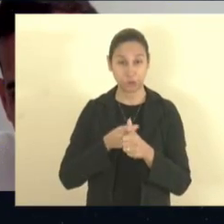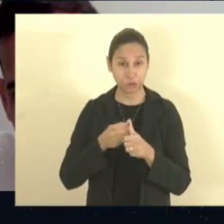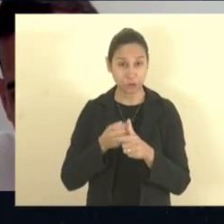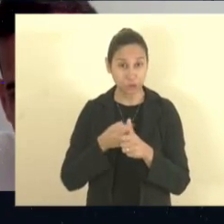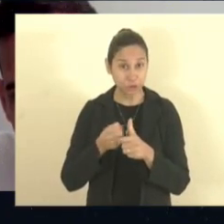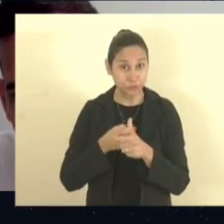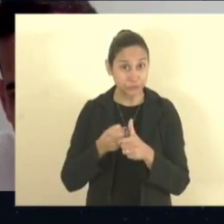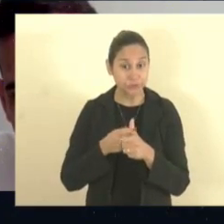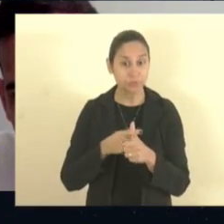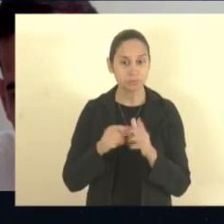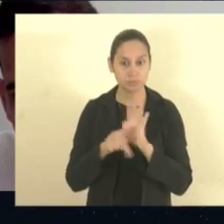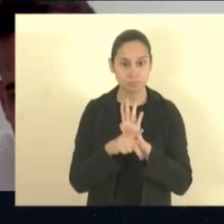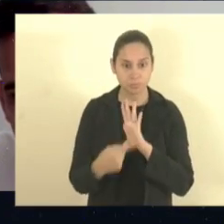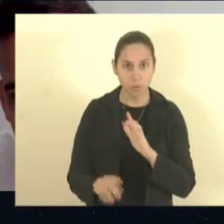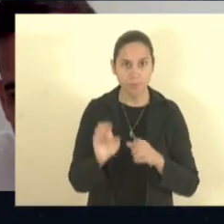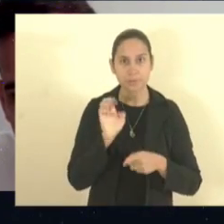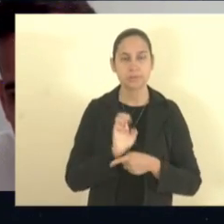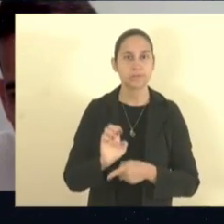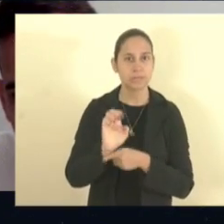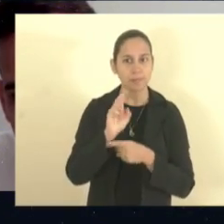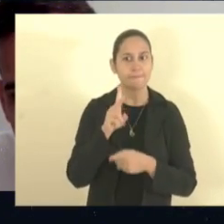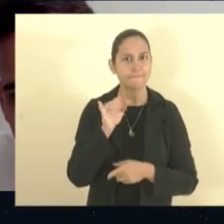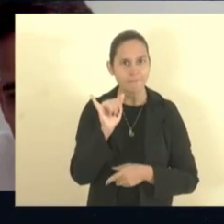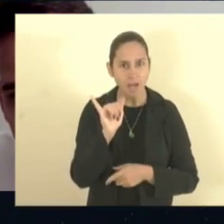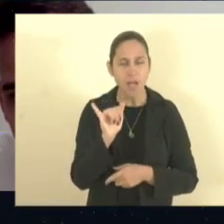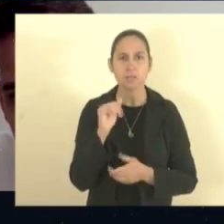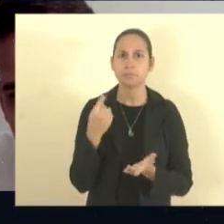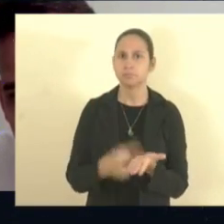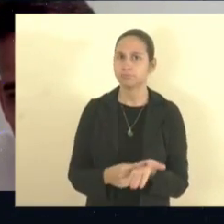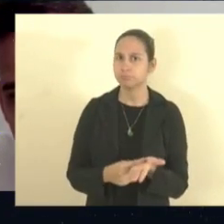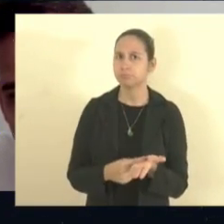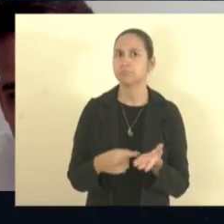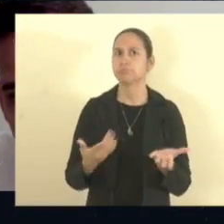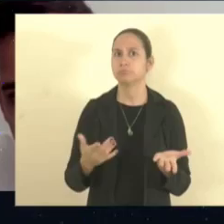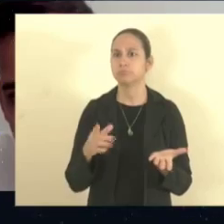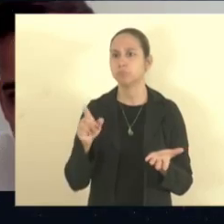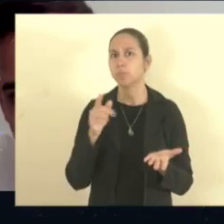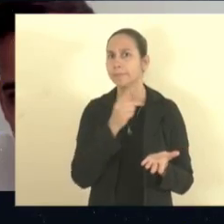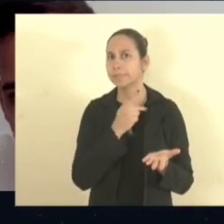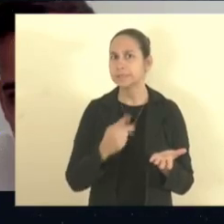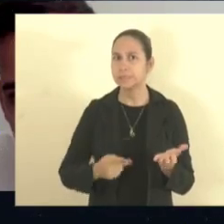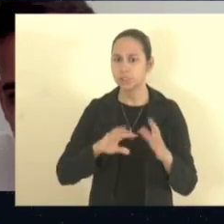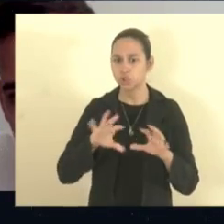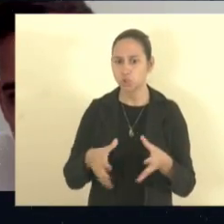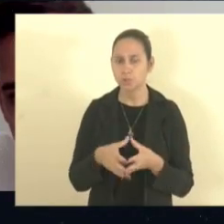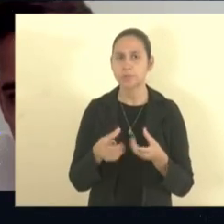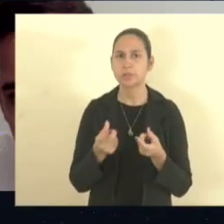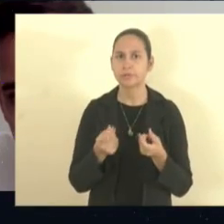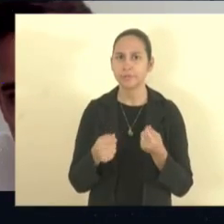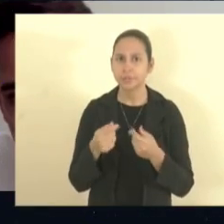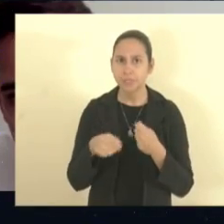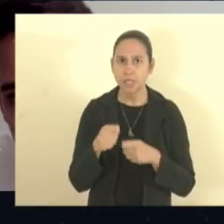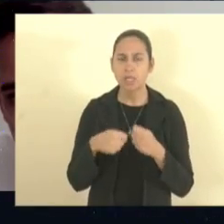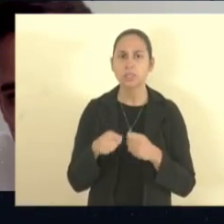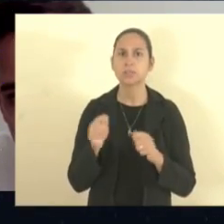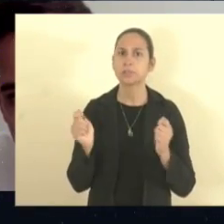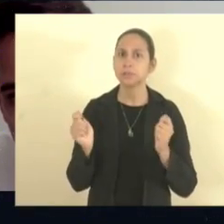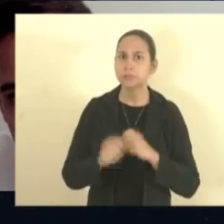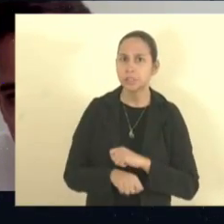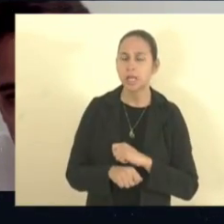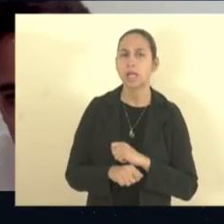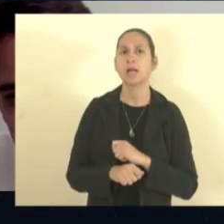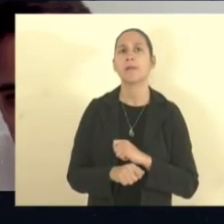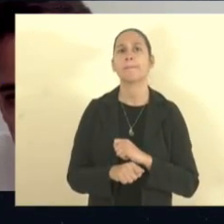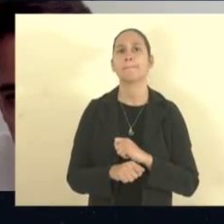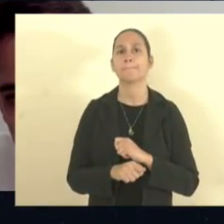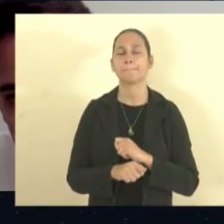está assumindo. E o próprio presidente da Comissão de Finanças, ele falou que o Estado tem condições de